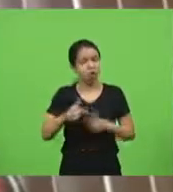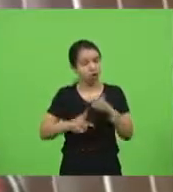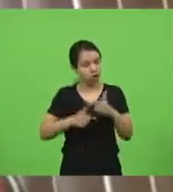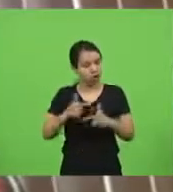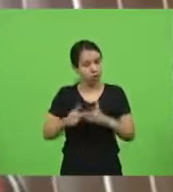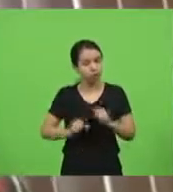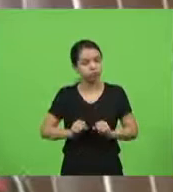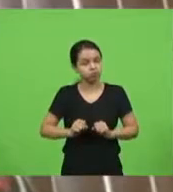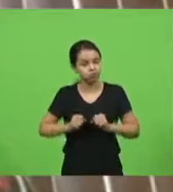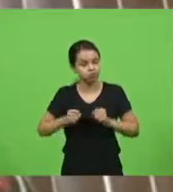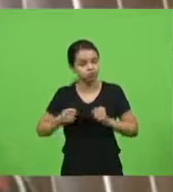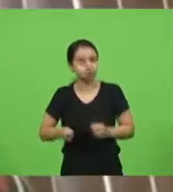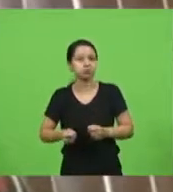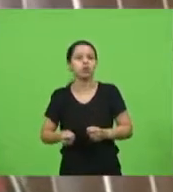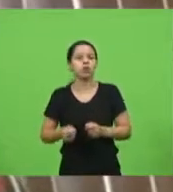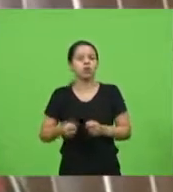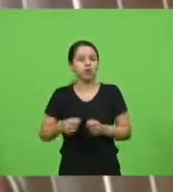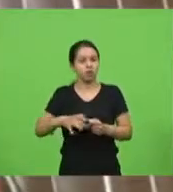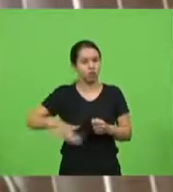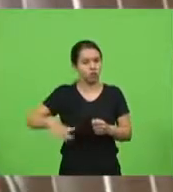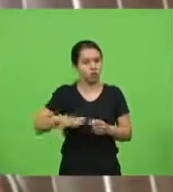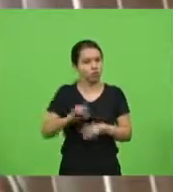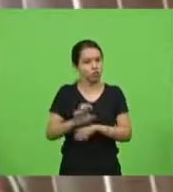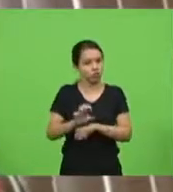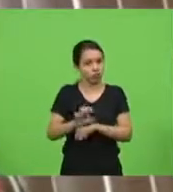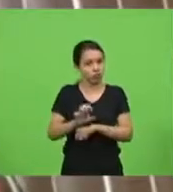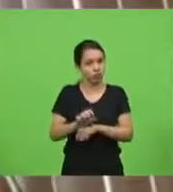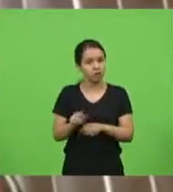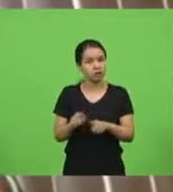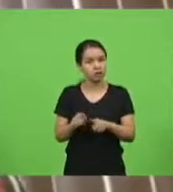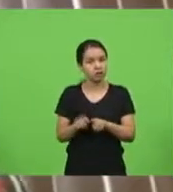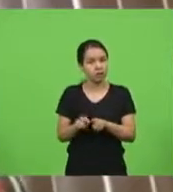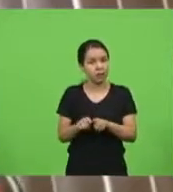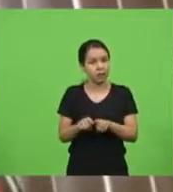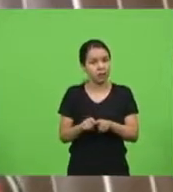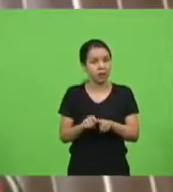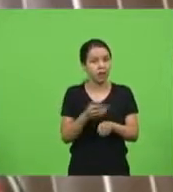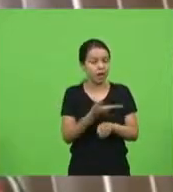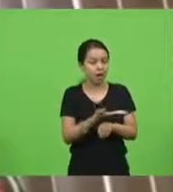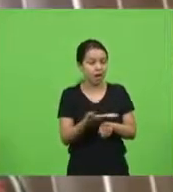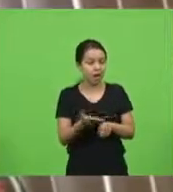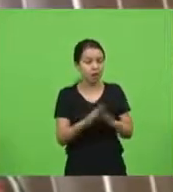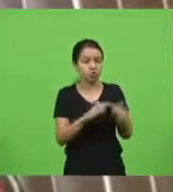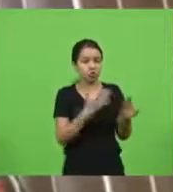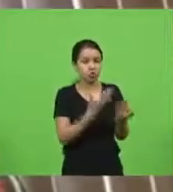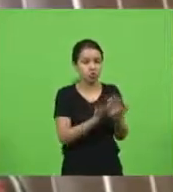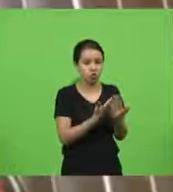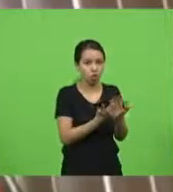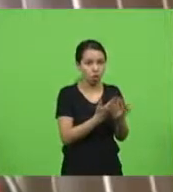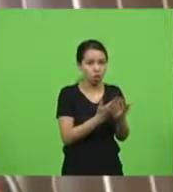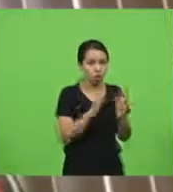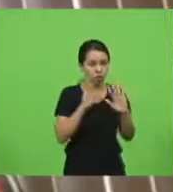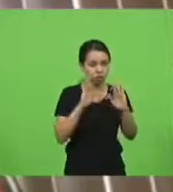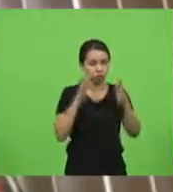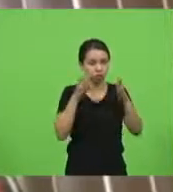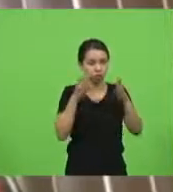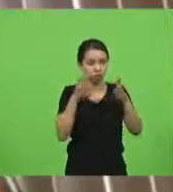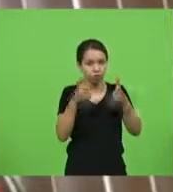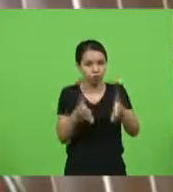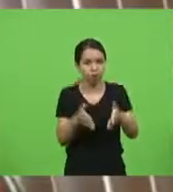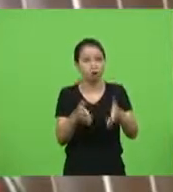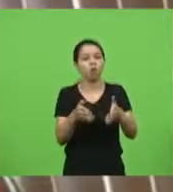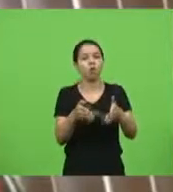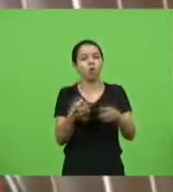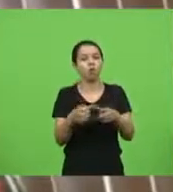um estudo, toda a distribuição do efetivo agora dessa escola foi pautada no cumprimento dessa demanda, ou seja, os municípios